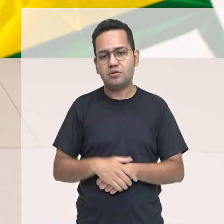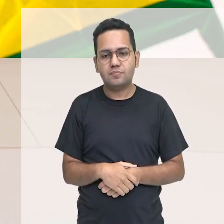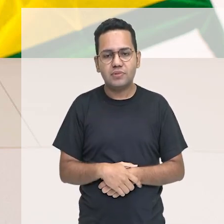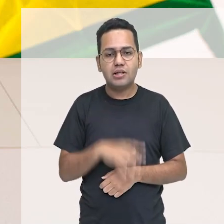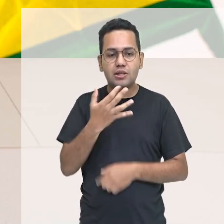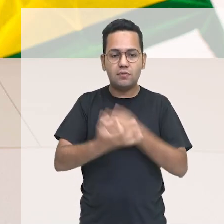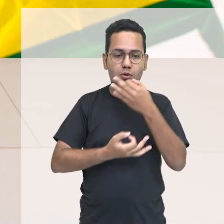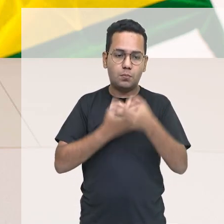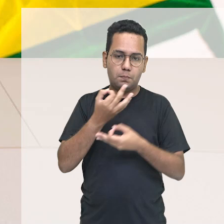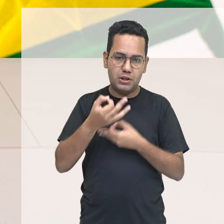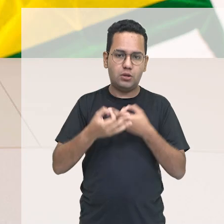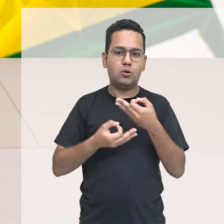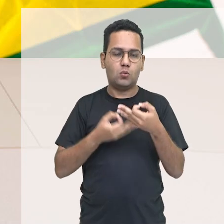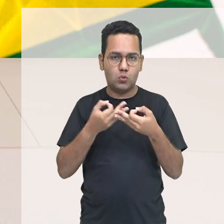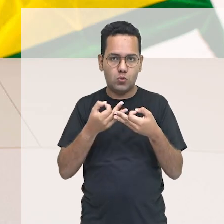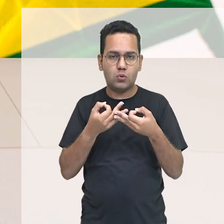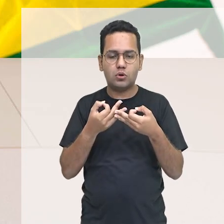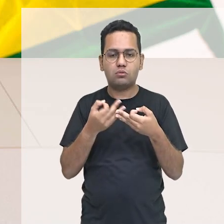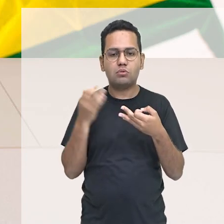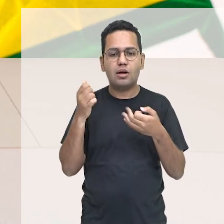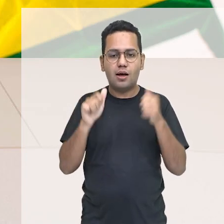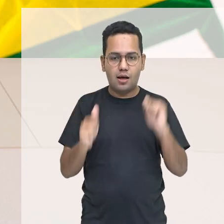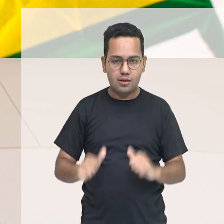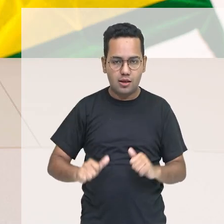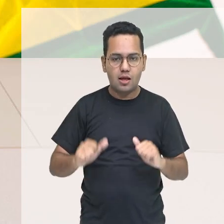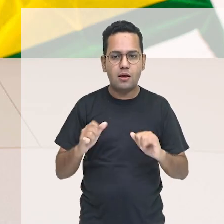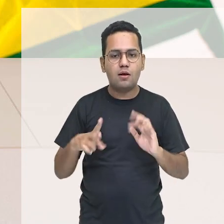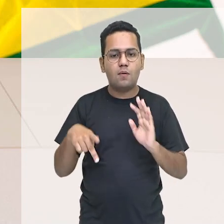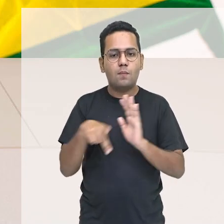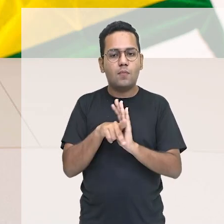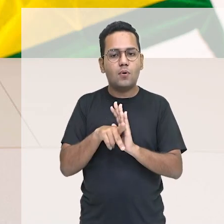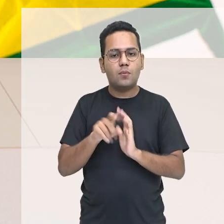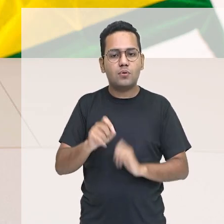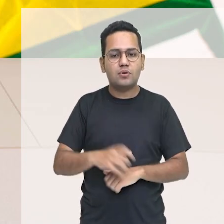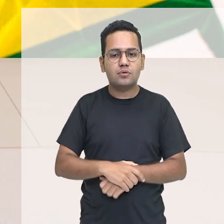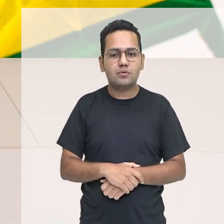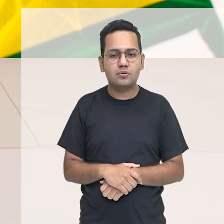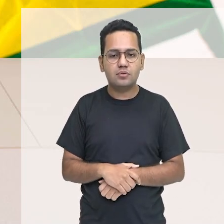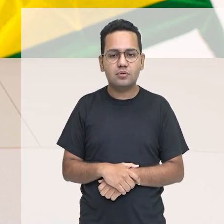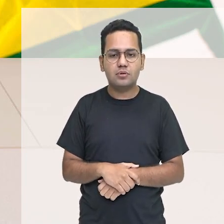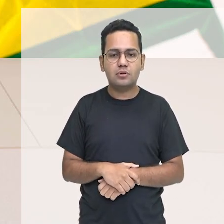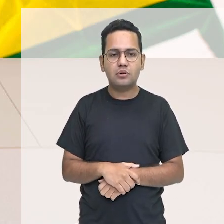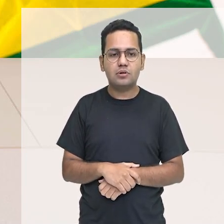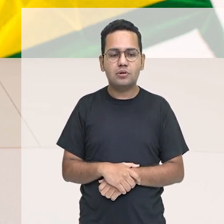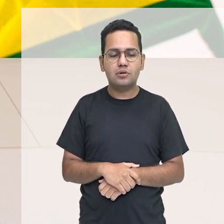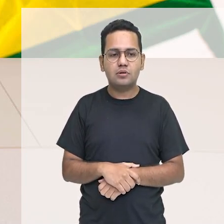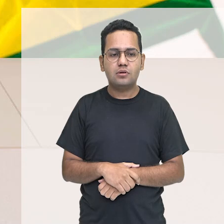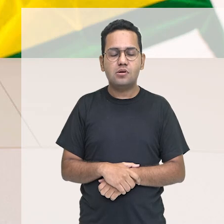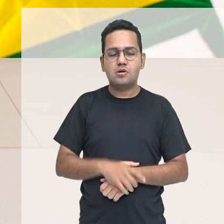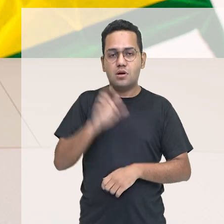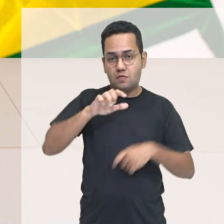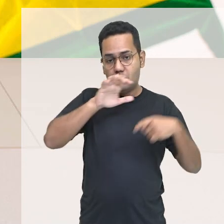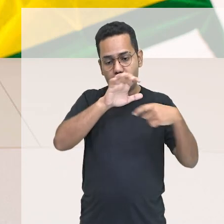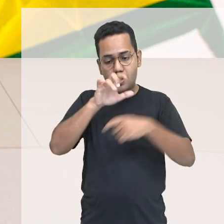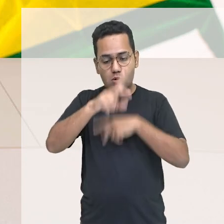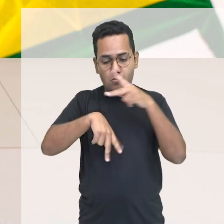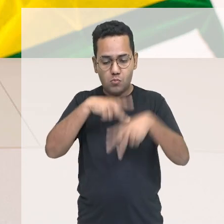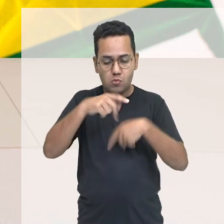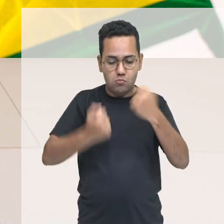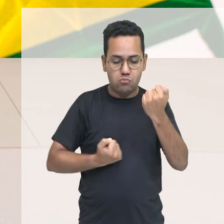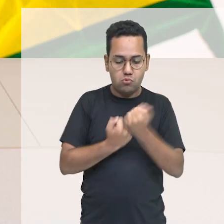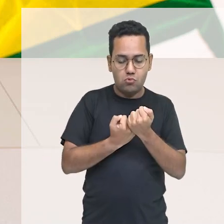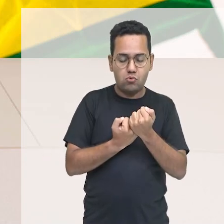observação acerca dos reflexos do populismo na sociedade,